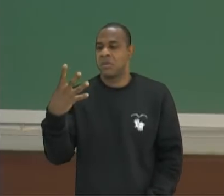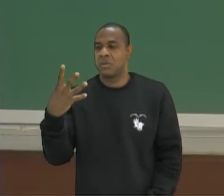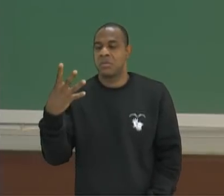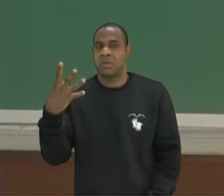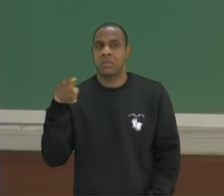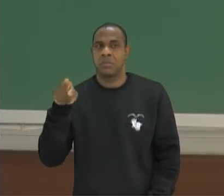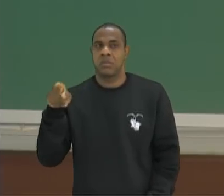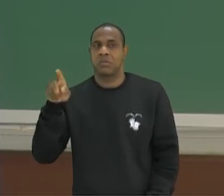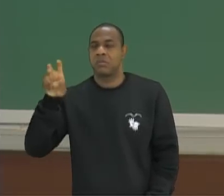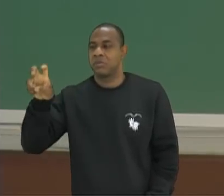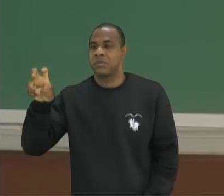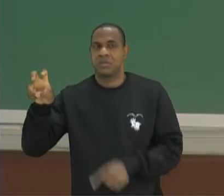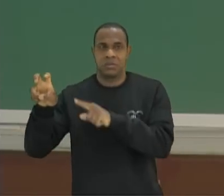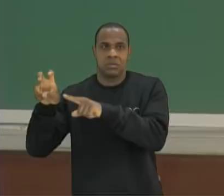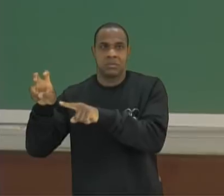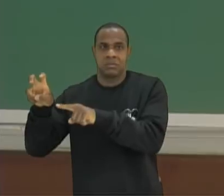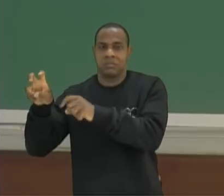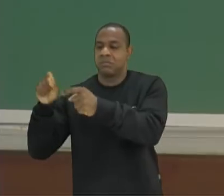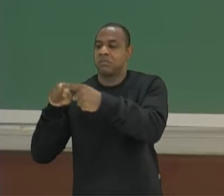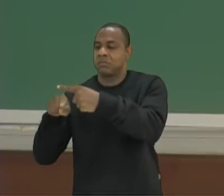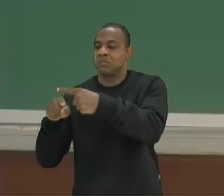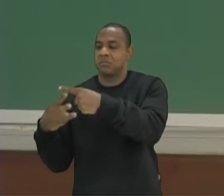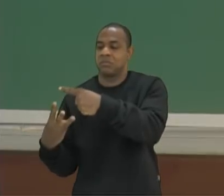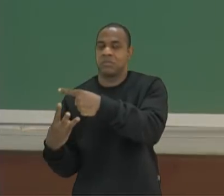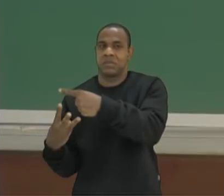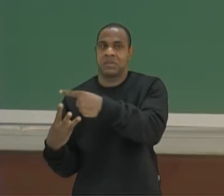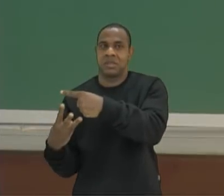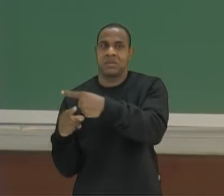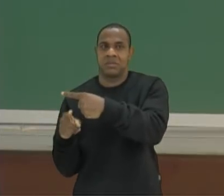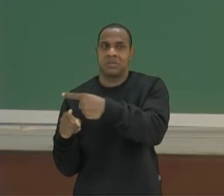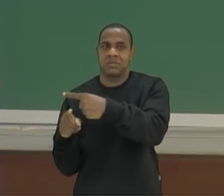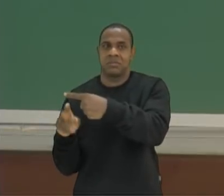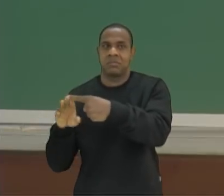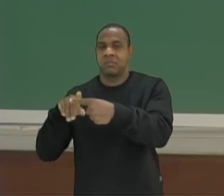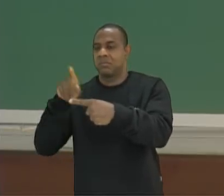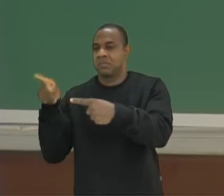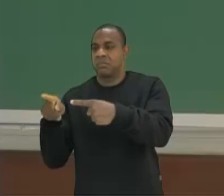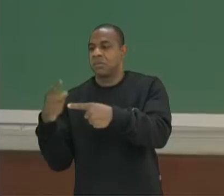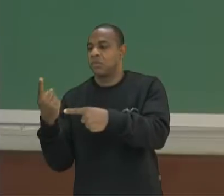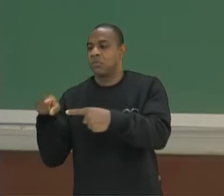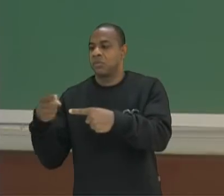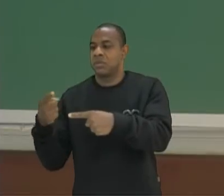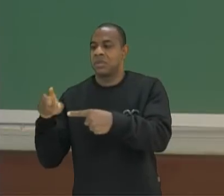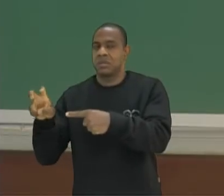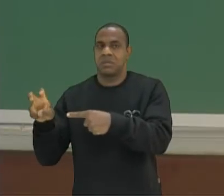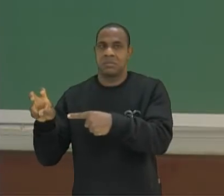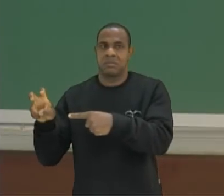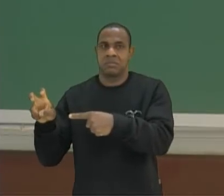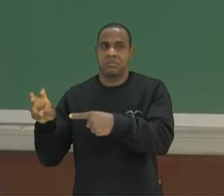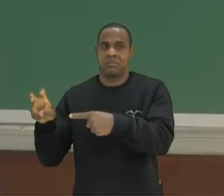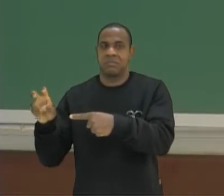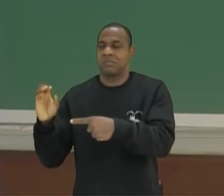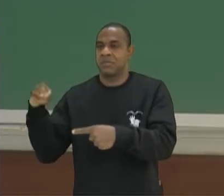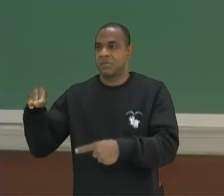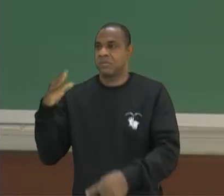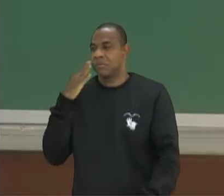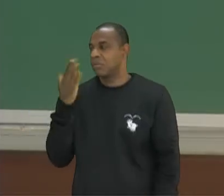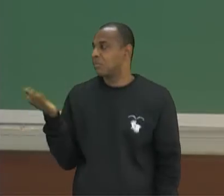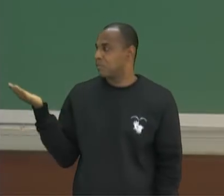3 segmentos que eu tenho nesse gráfico ali. Ao fazer isso, chegamos que o nosso comprimento de onda é 1,5 centímetros,